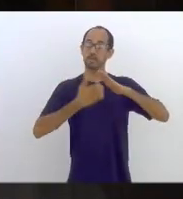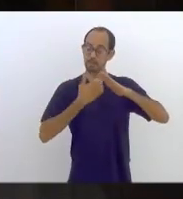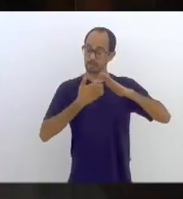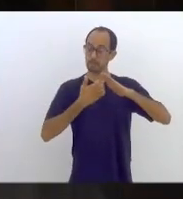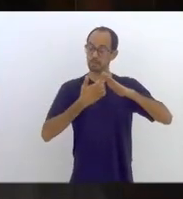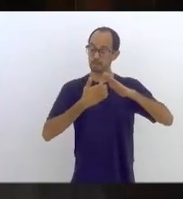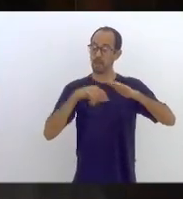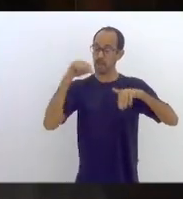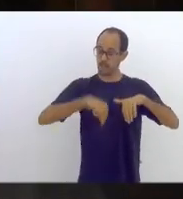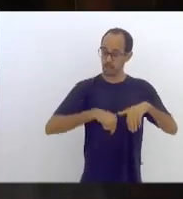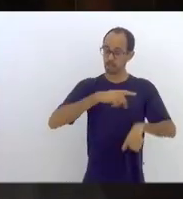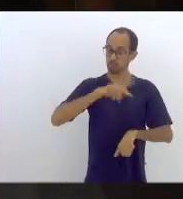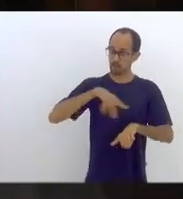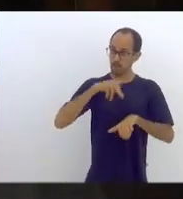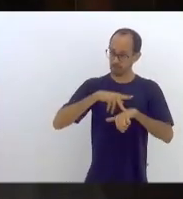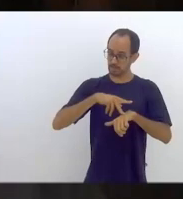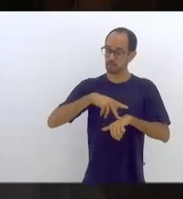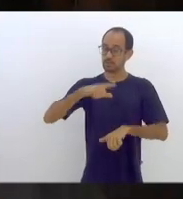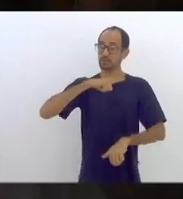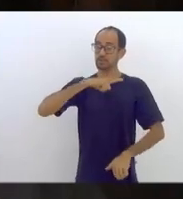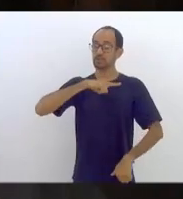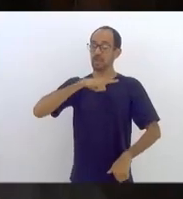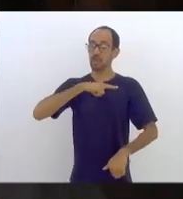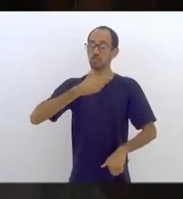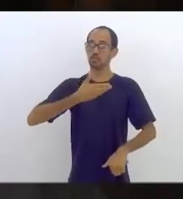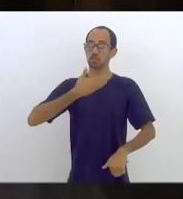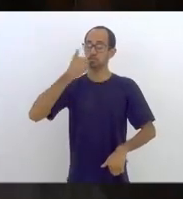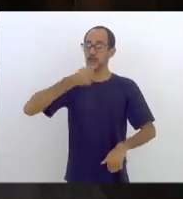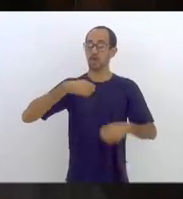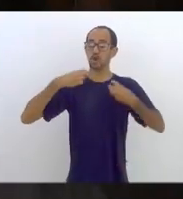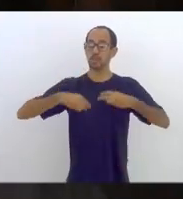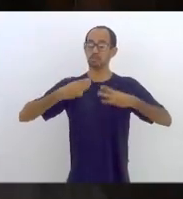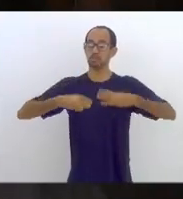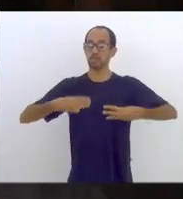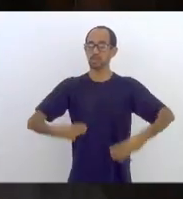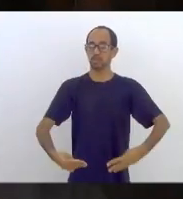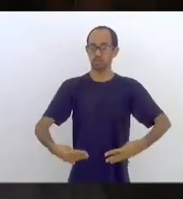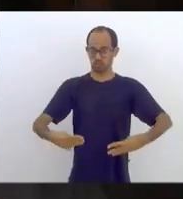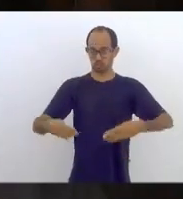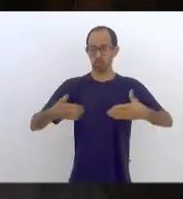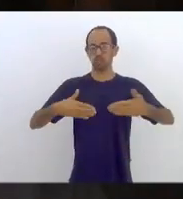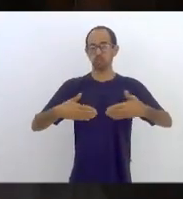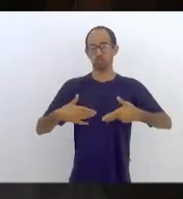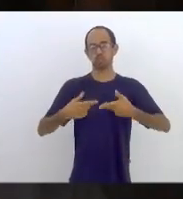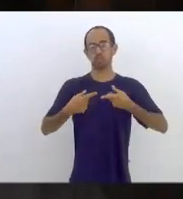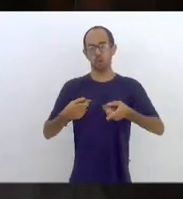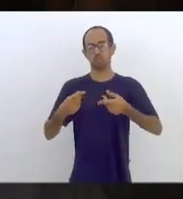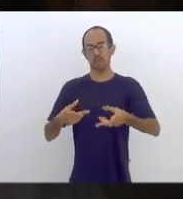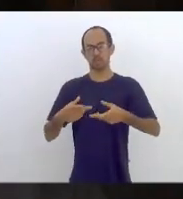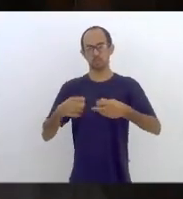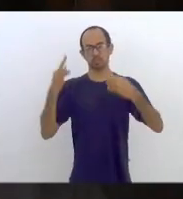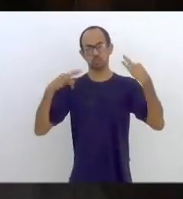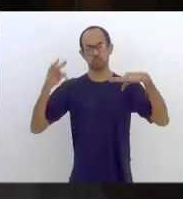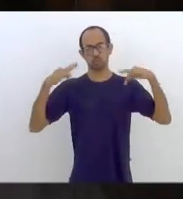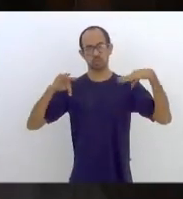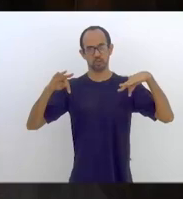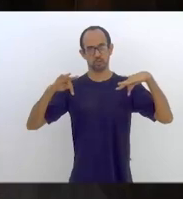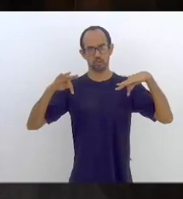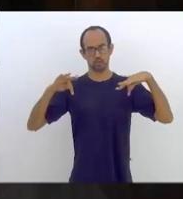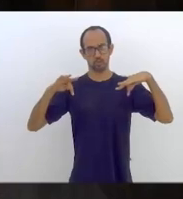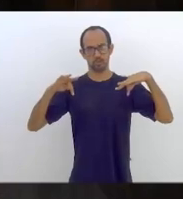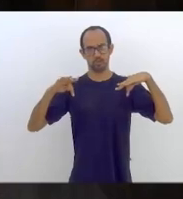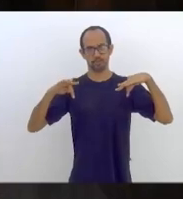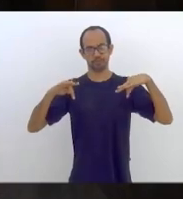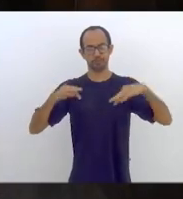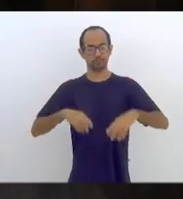país teve um dos melhores ministros na indústria e comércio e turismo no Ministério do Trabalho